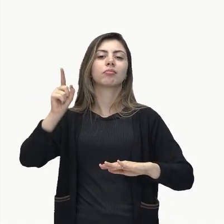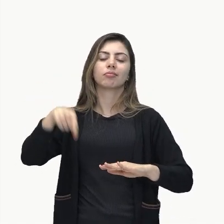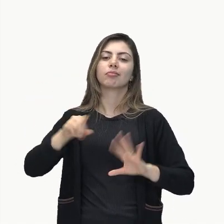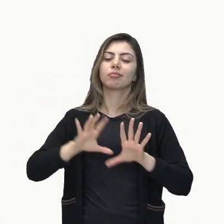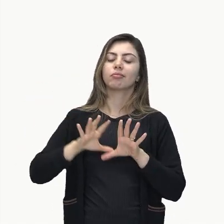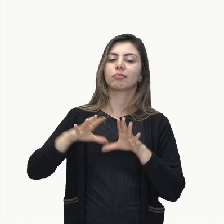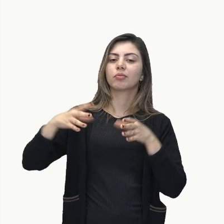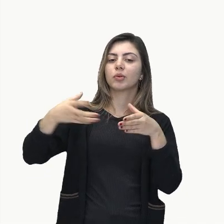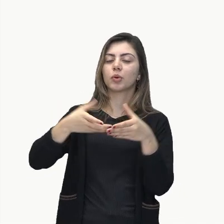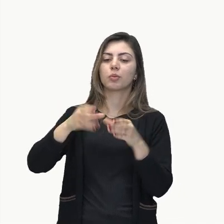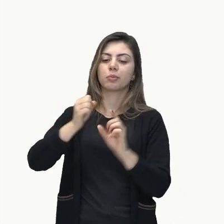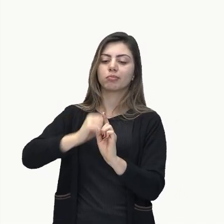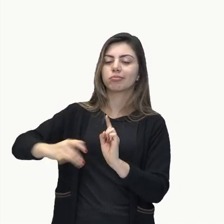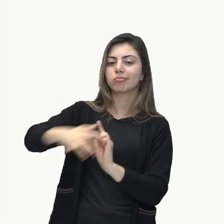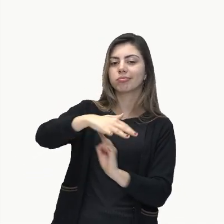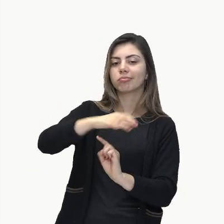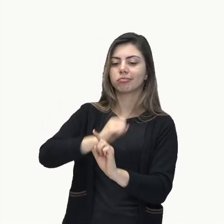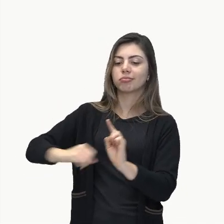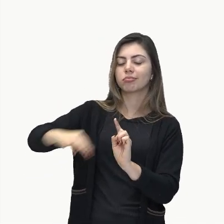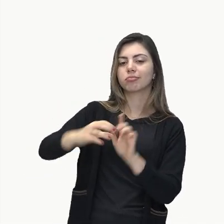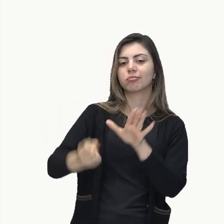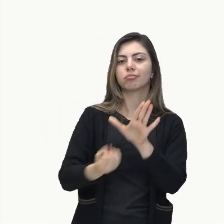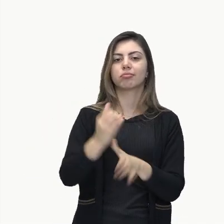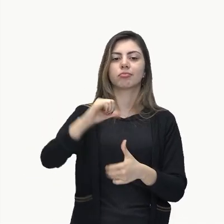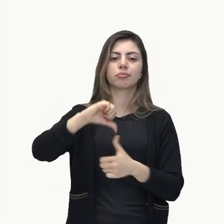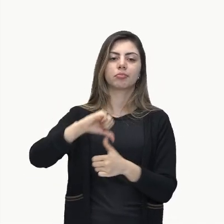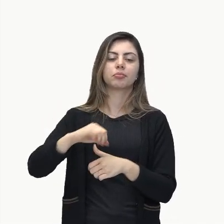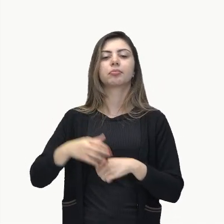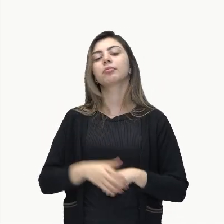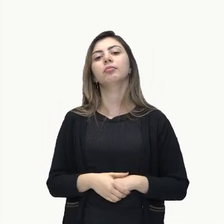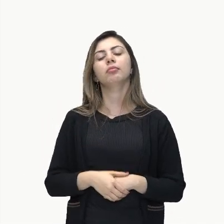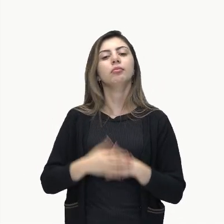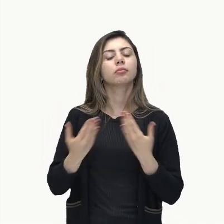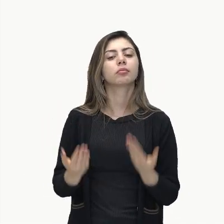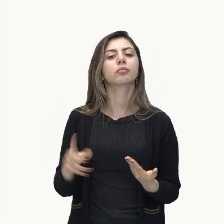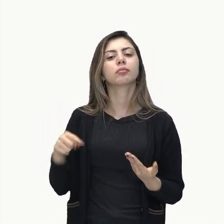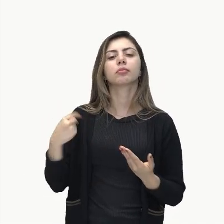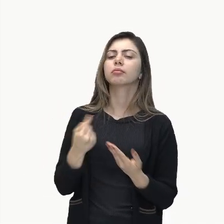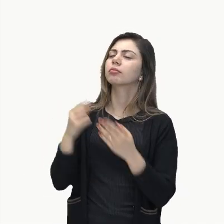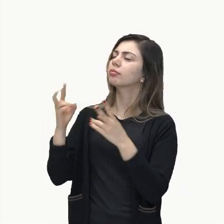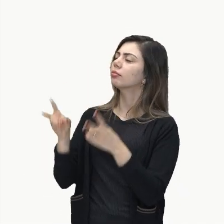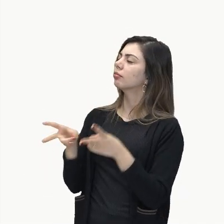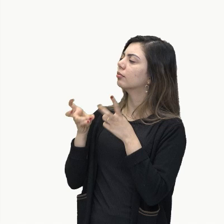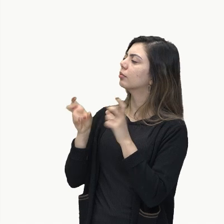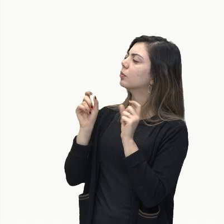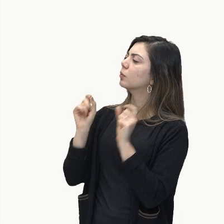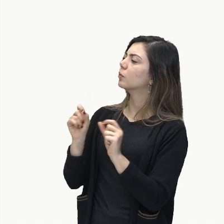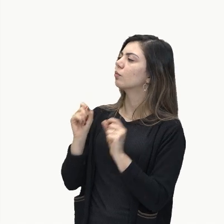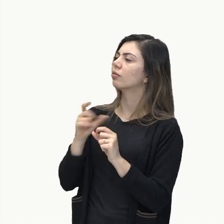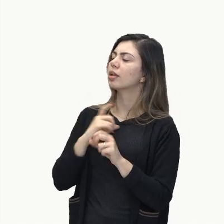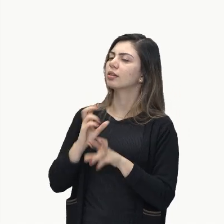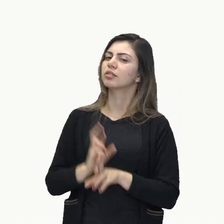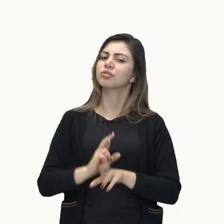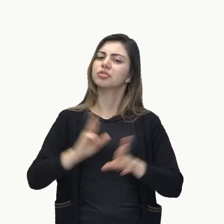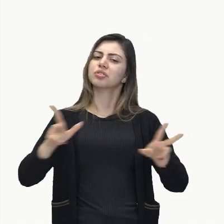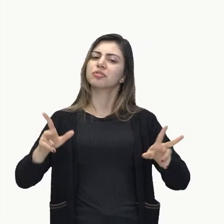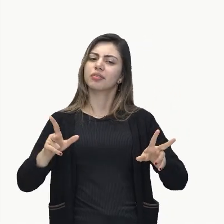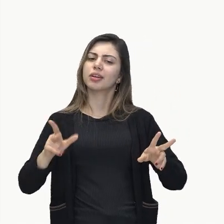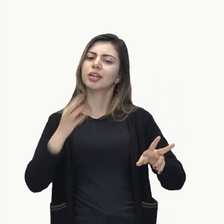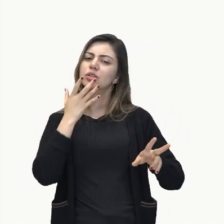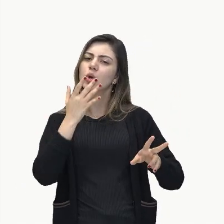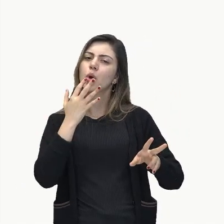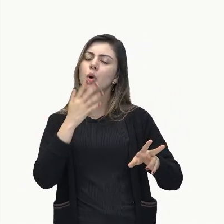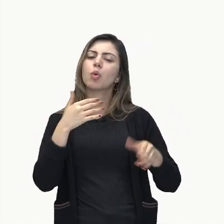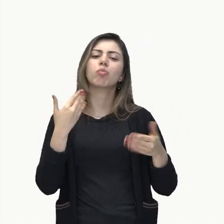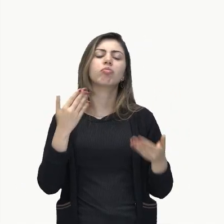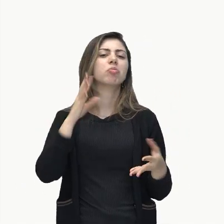conjunto de ilhas que aqui aparece. O que nós podemos observar sobre as diferentes cores aqui?